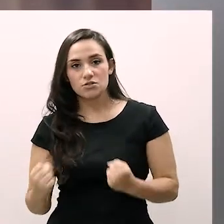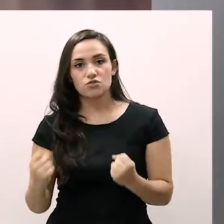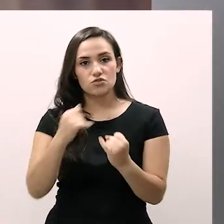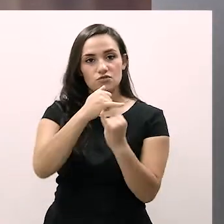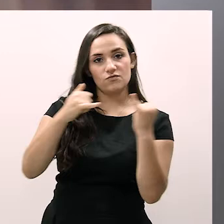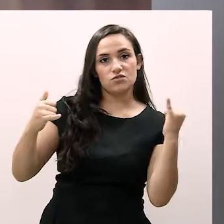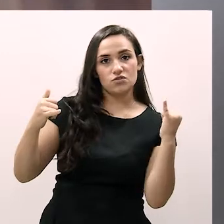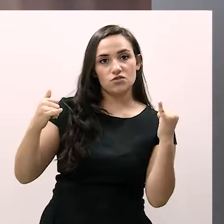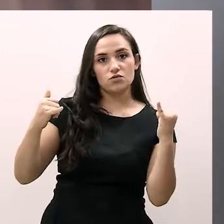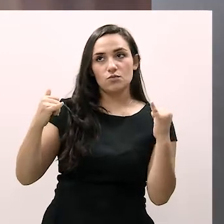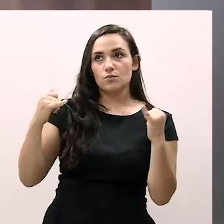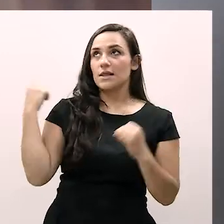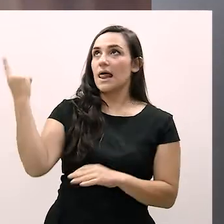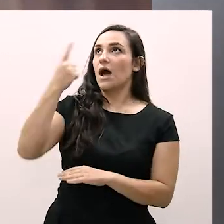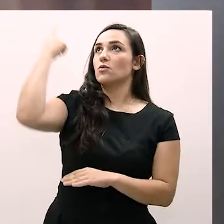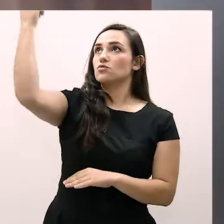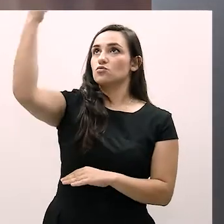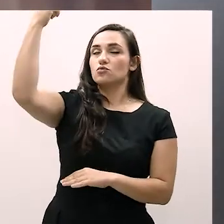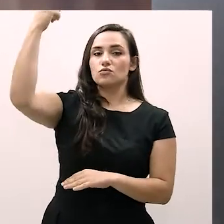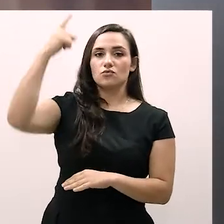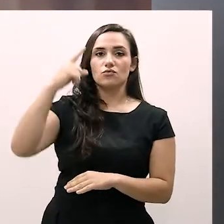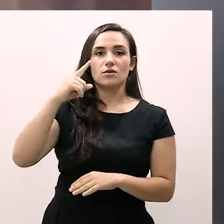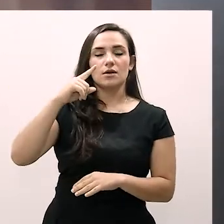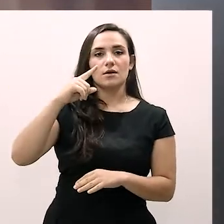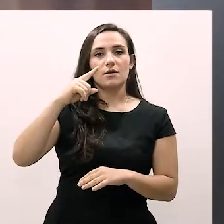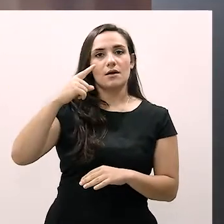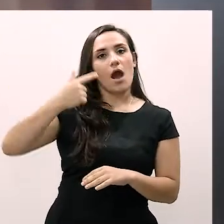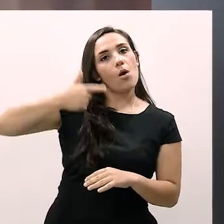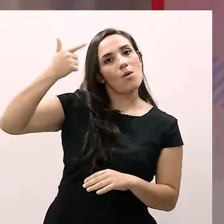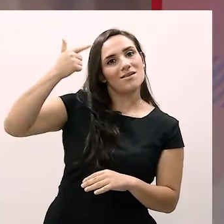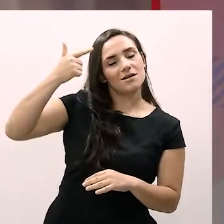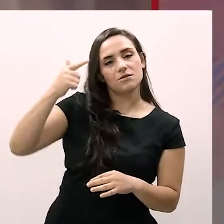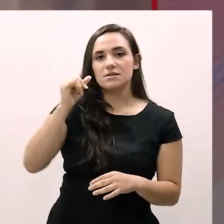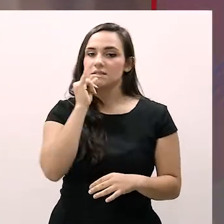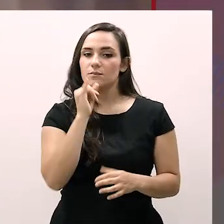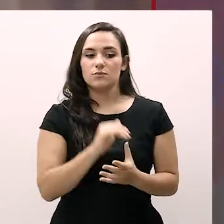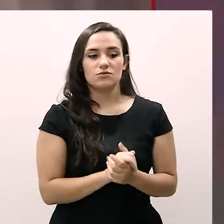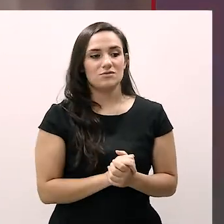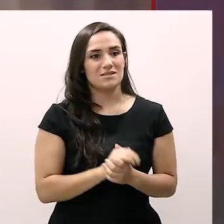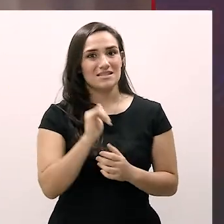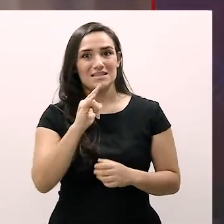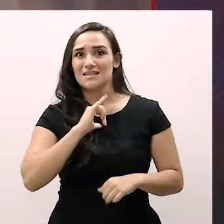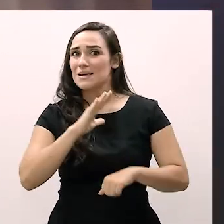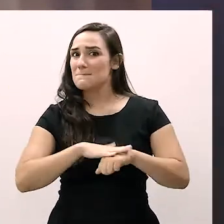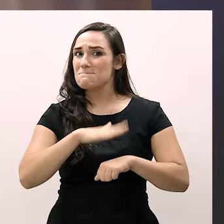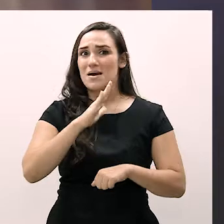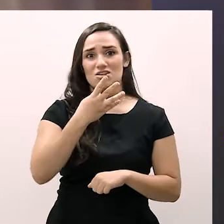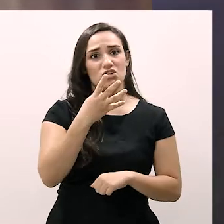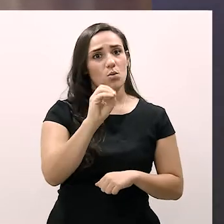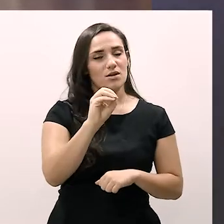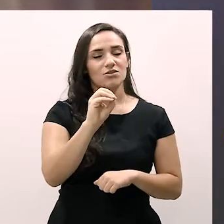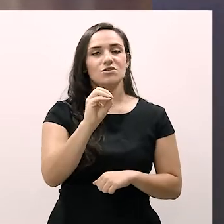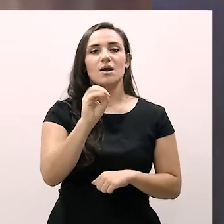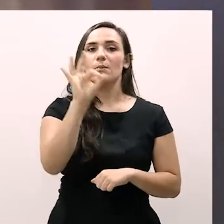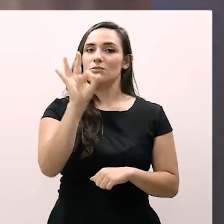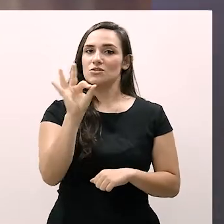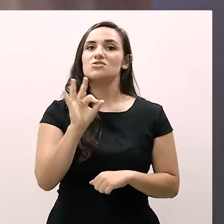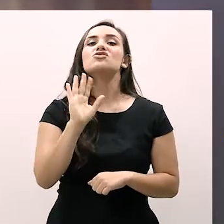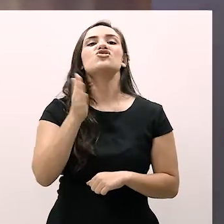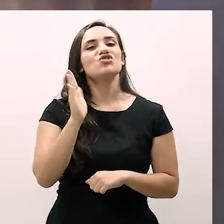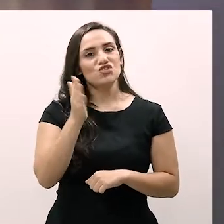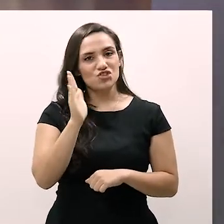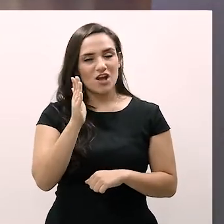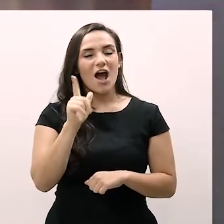tem um número maior que 40, esse paciente é taxado como obeso mórbido. Quando esse número é